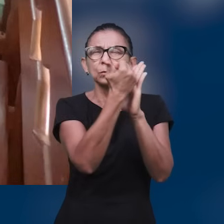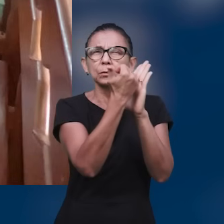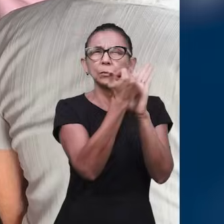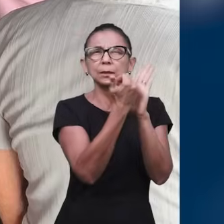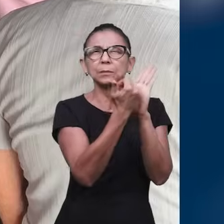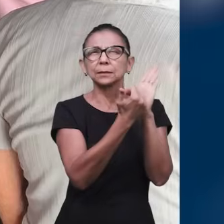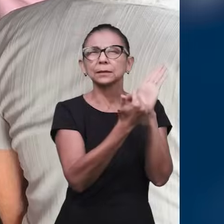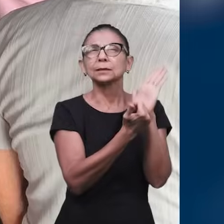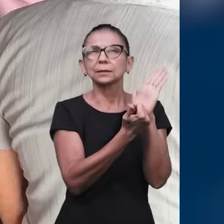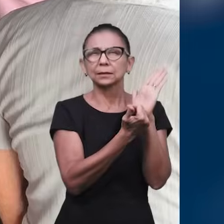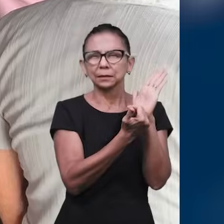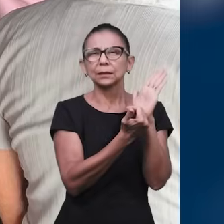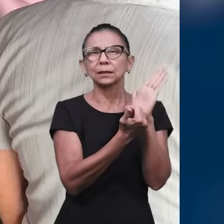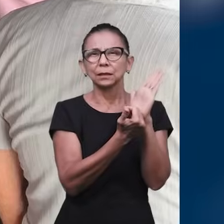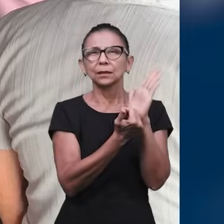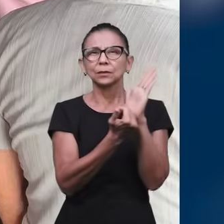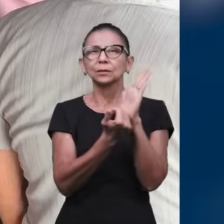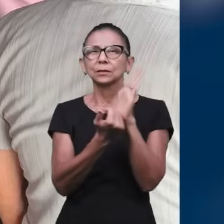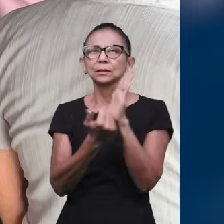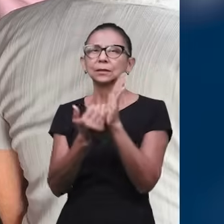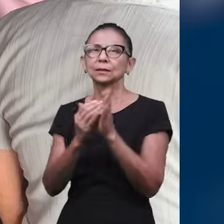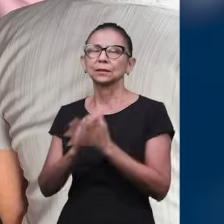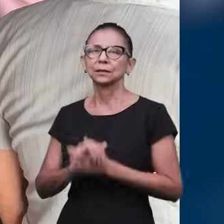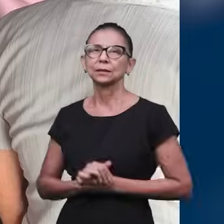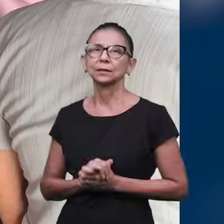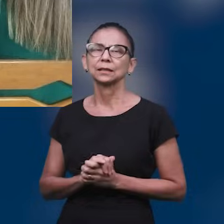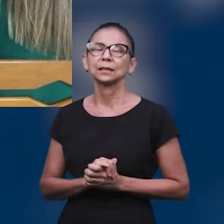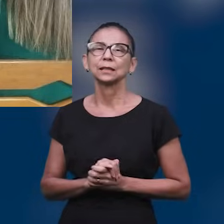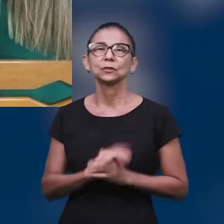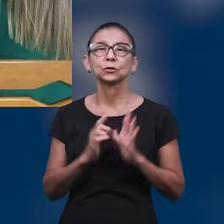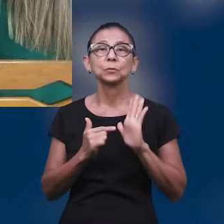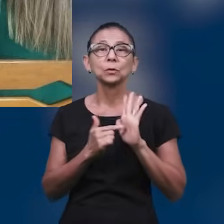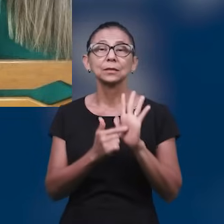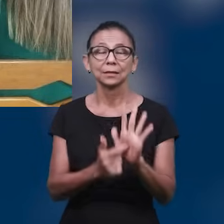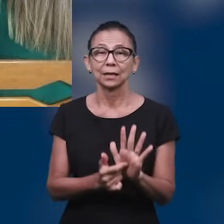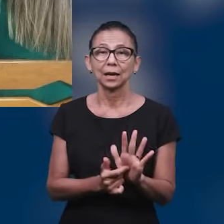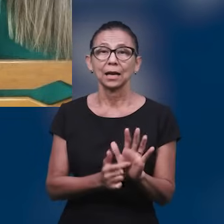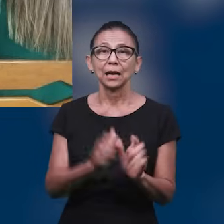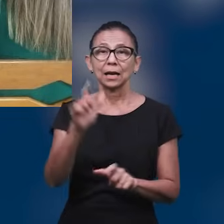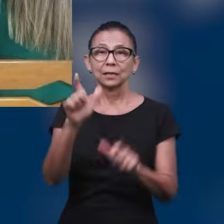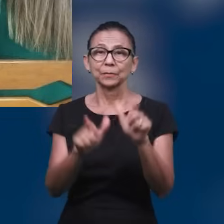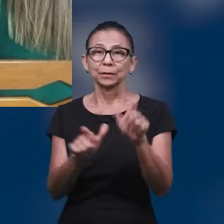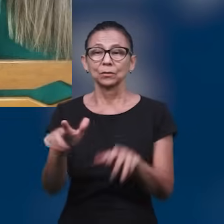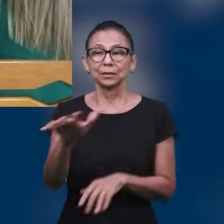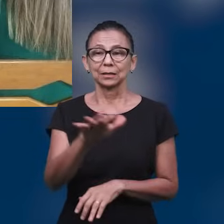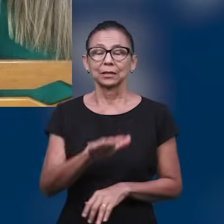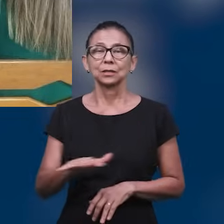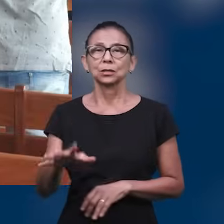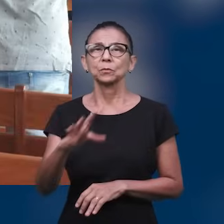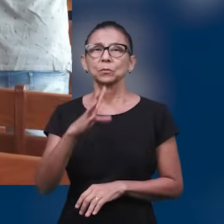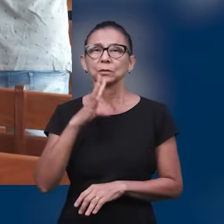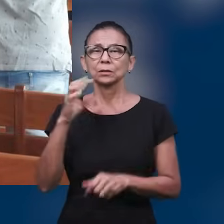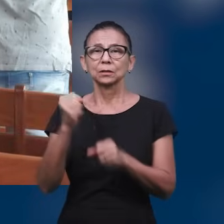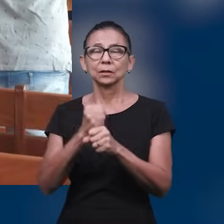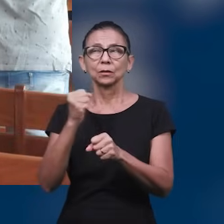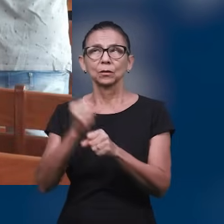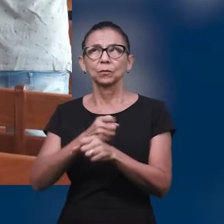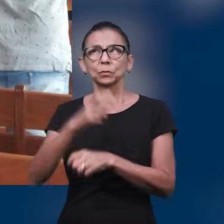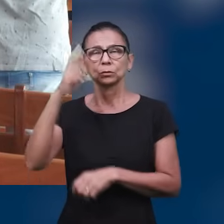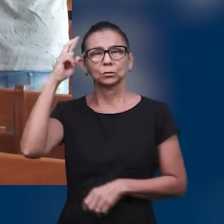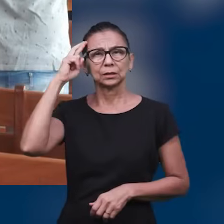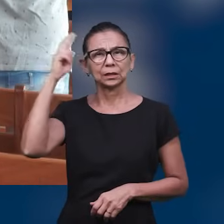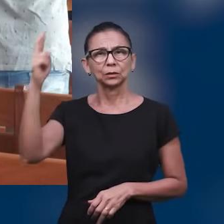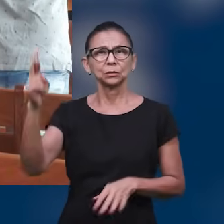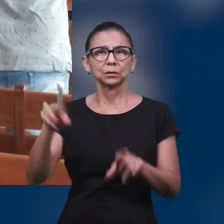a oportunidade de trazer um pouco daquilo que Deus fez aqui na nossa área, no meio das igrejas, aonde as igrejas se envolveram,